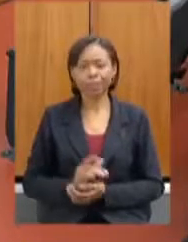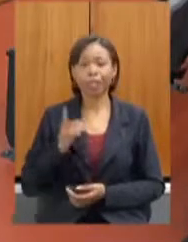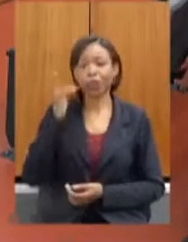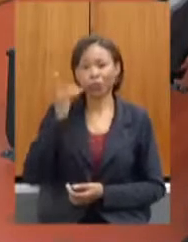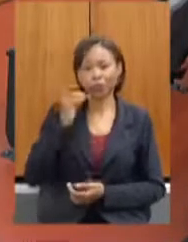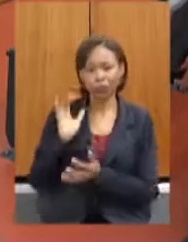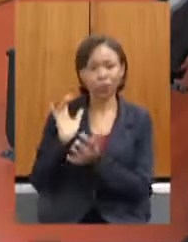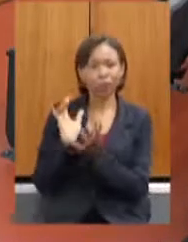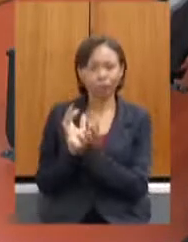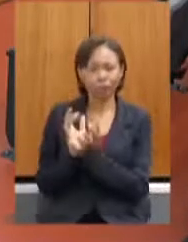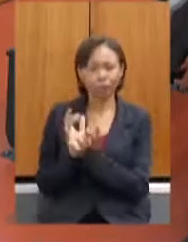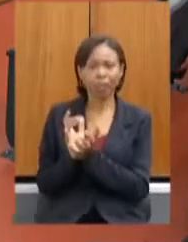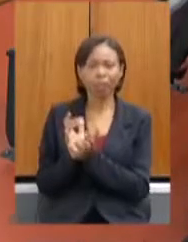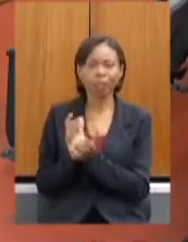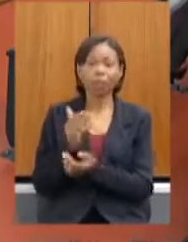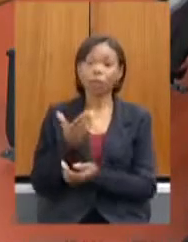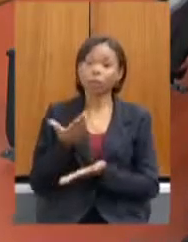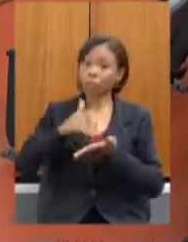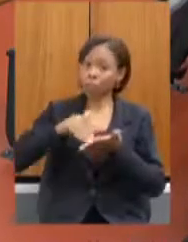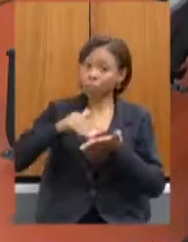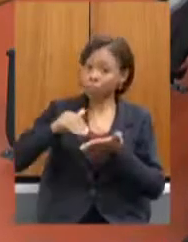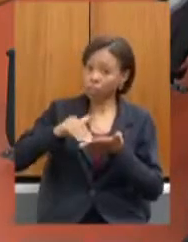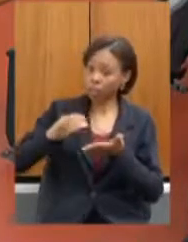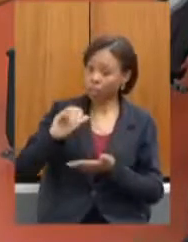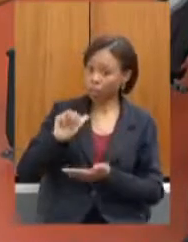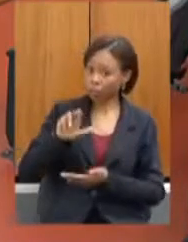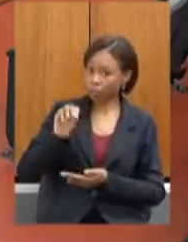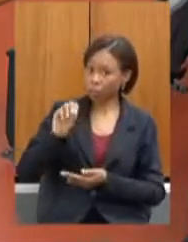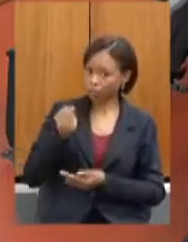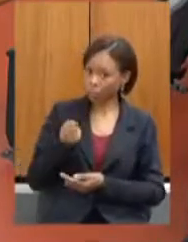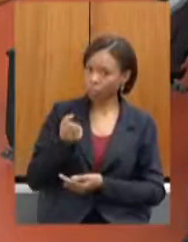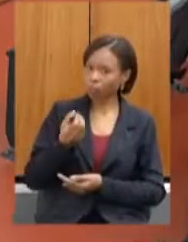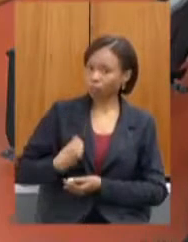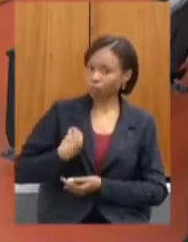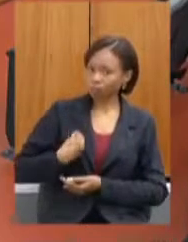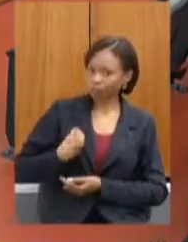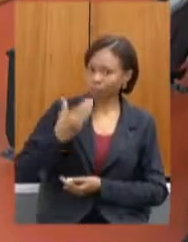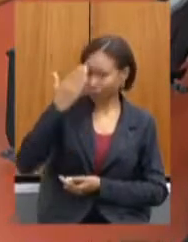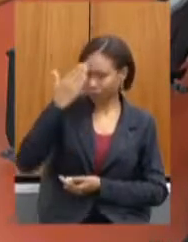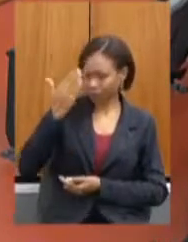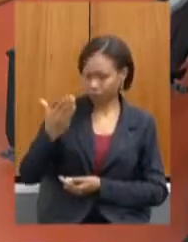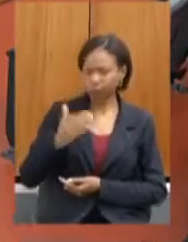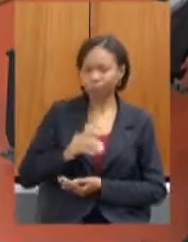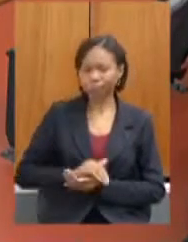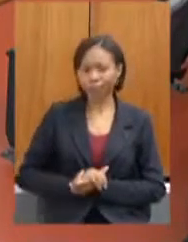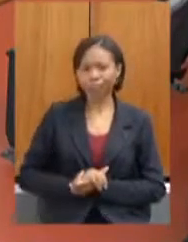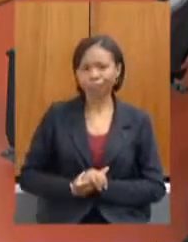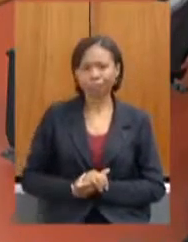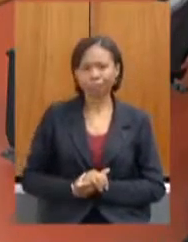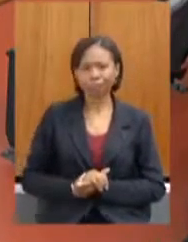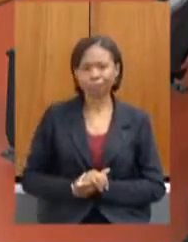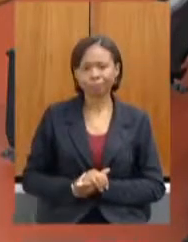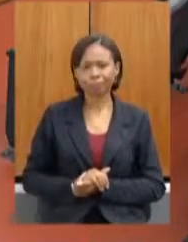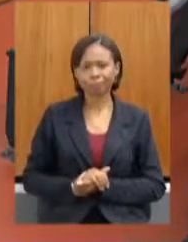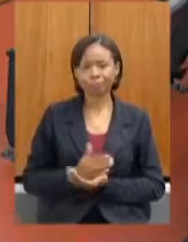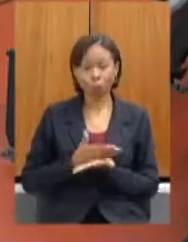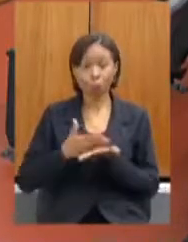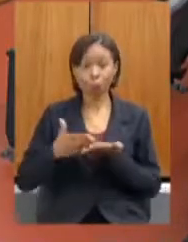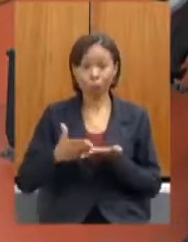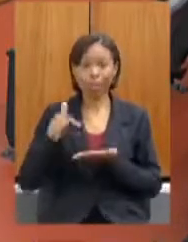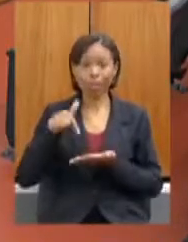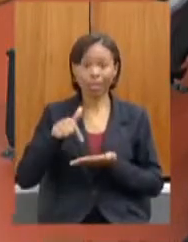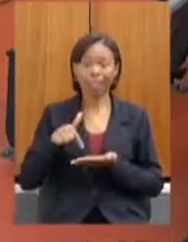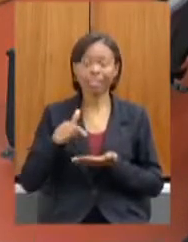deputados e deputadas prezado secretário Carlos Eduardo Muito obrigado pela presença e abrir essa rodada do Assembleia fiscaliza